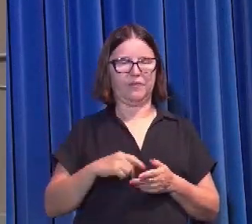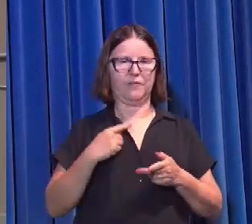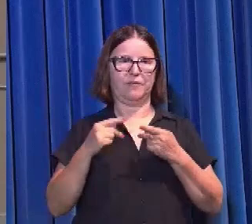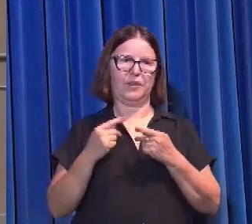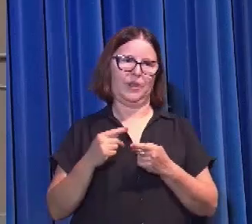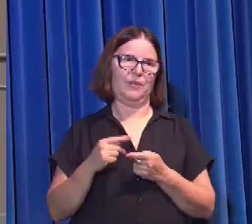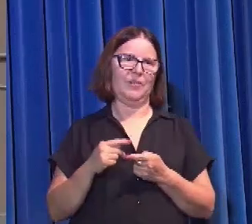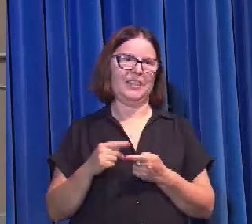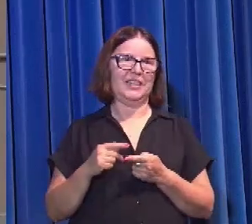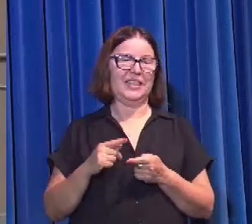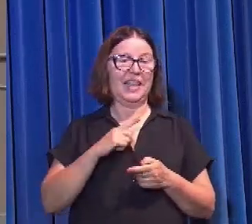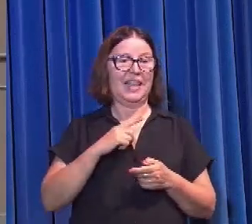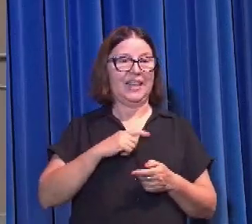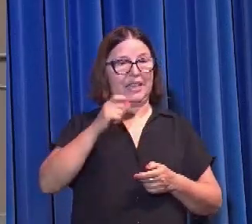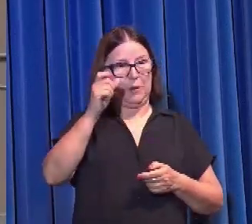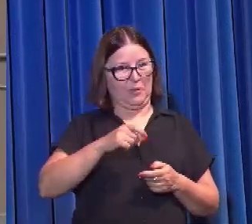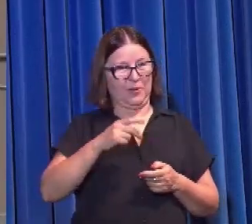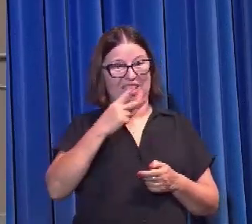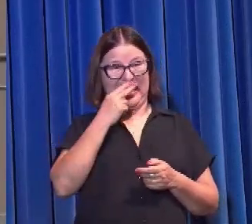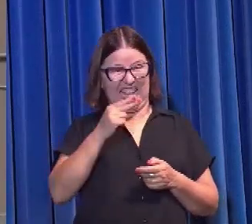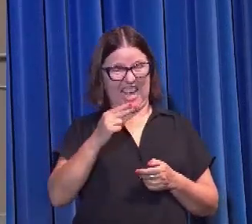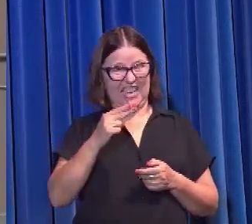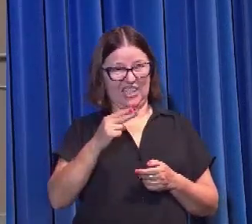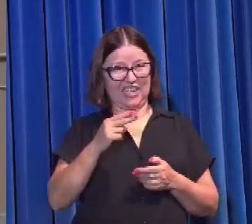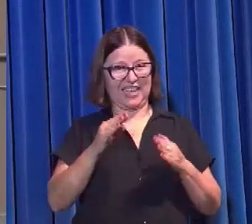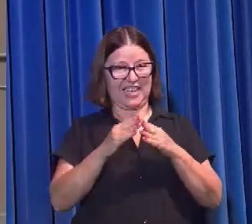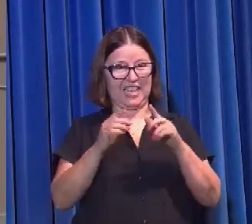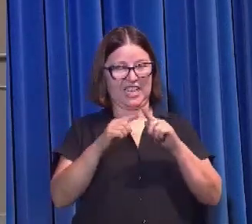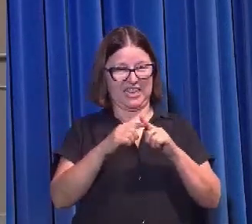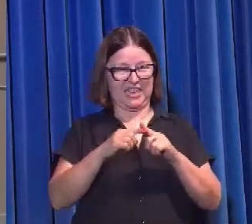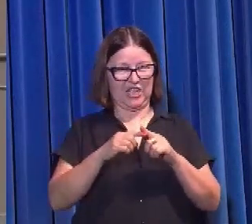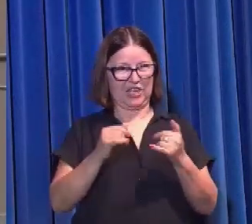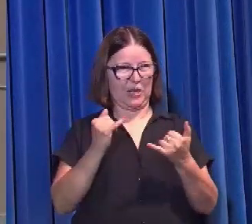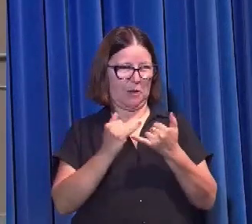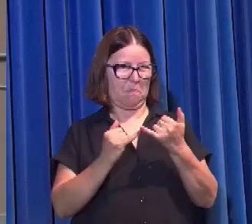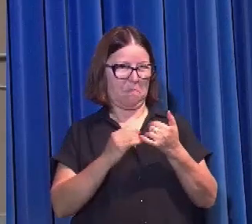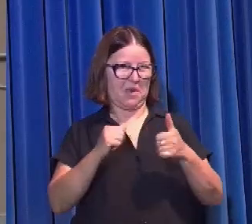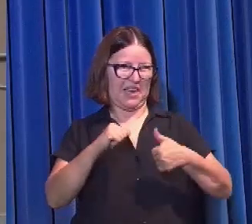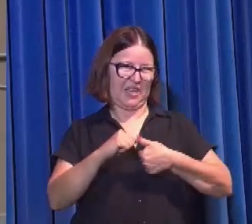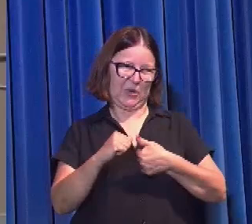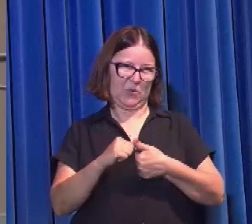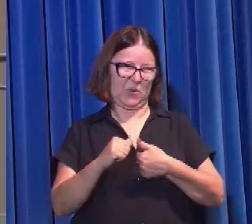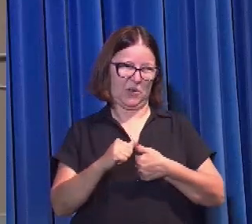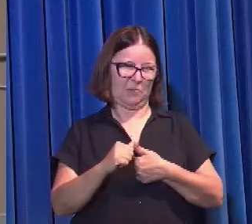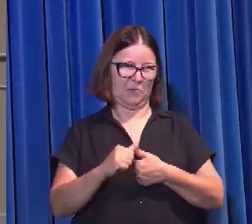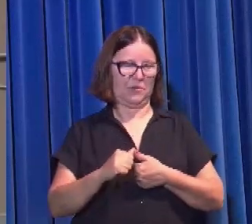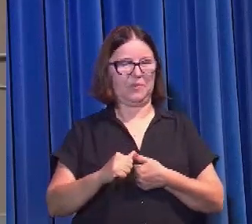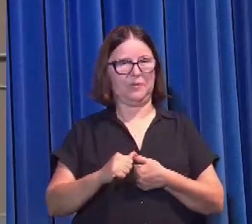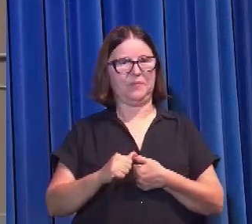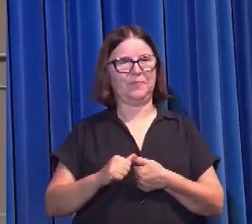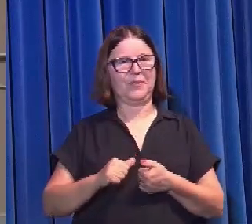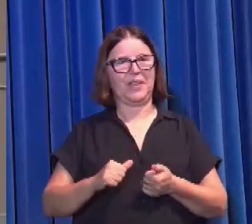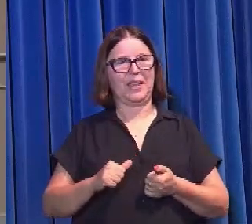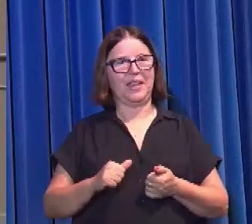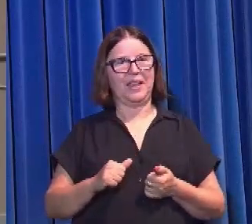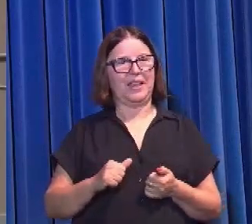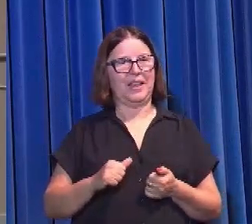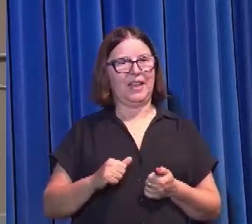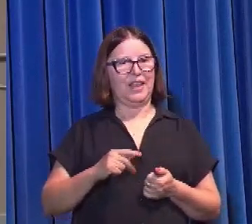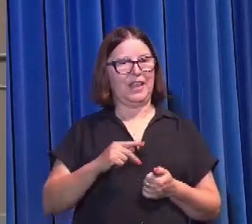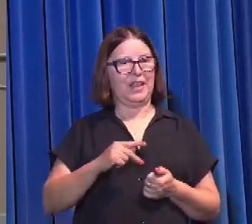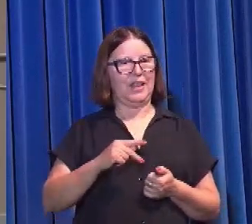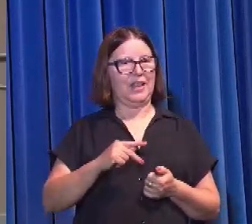pastor é o motorista, o tesoureiro é o cobrador e os fiéis estão sentados no banco e vai viajando. E aí o